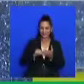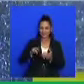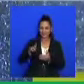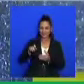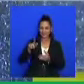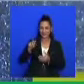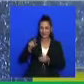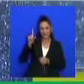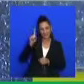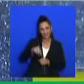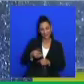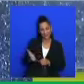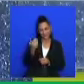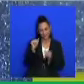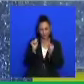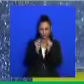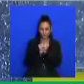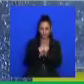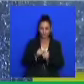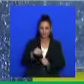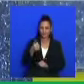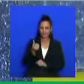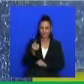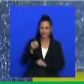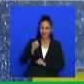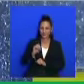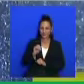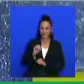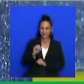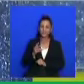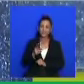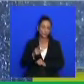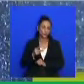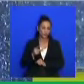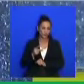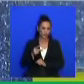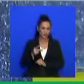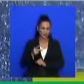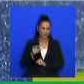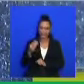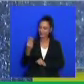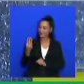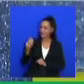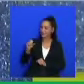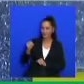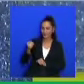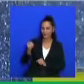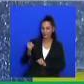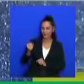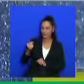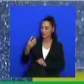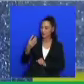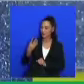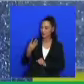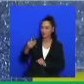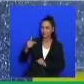2485 da Mega Sena. Confira comigo. 60, 12,